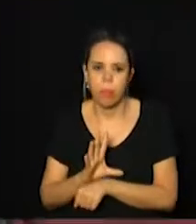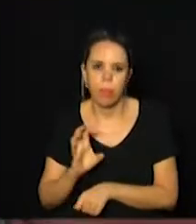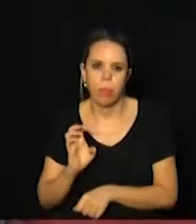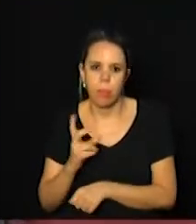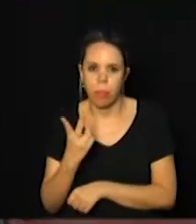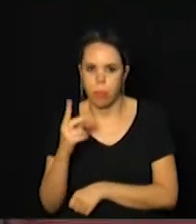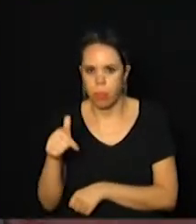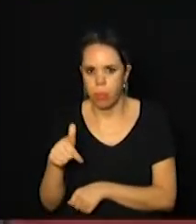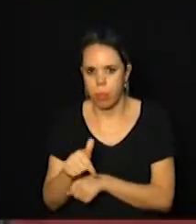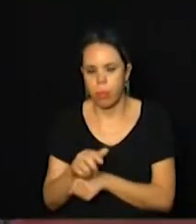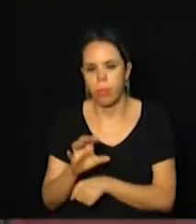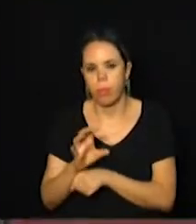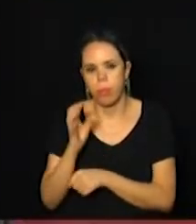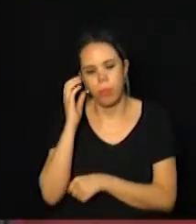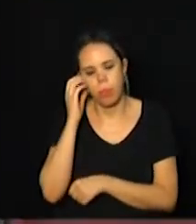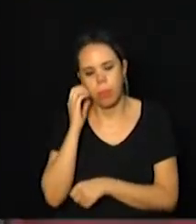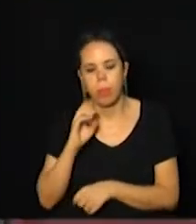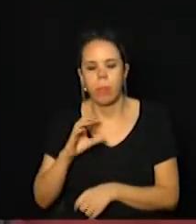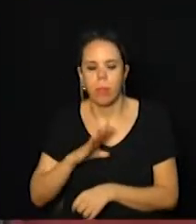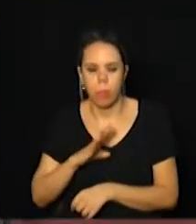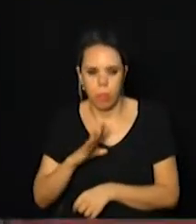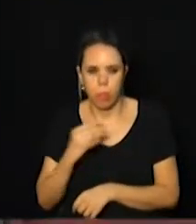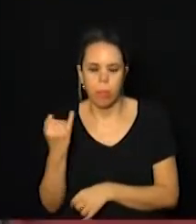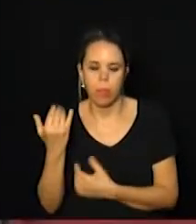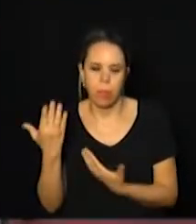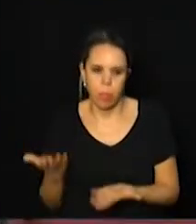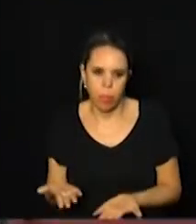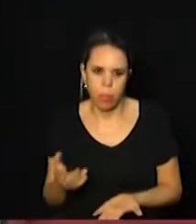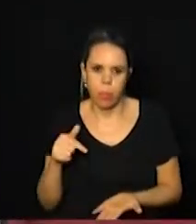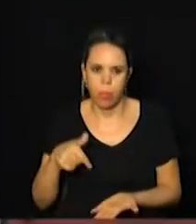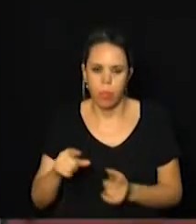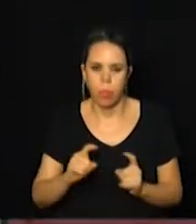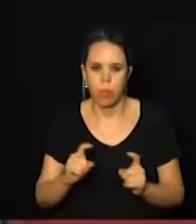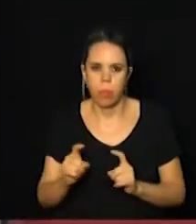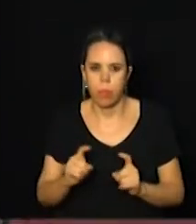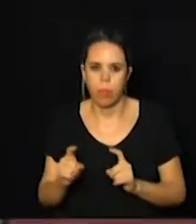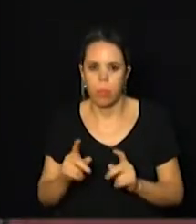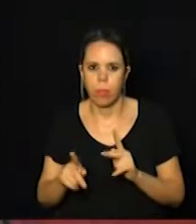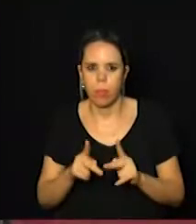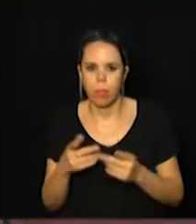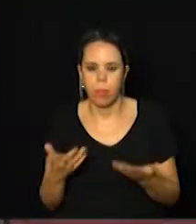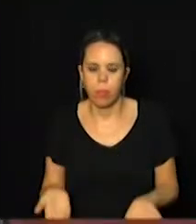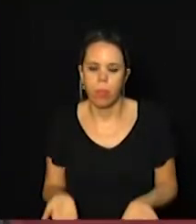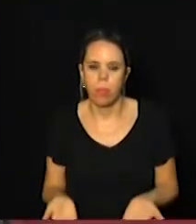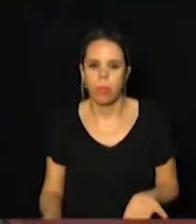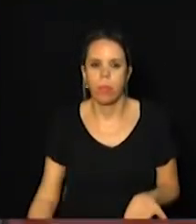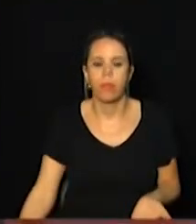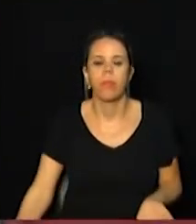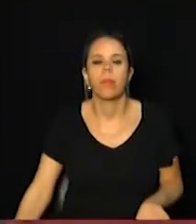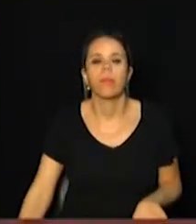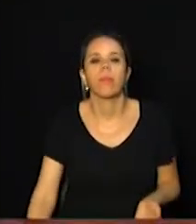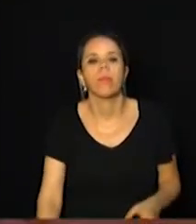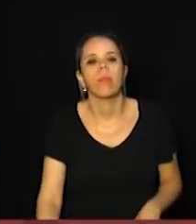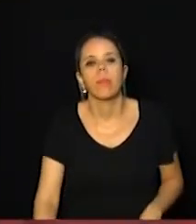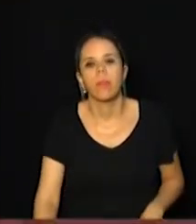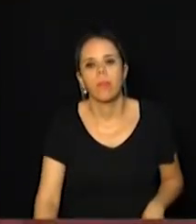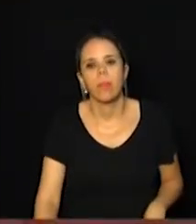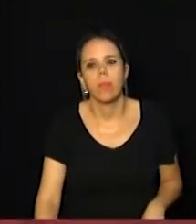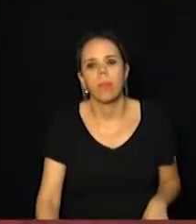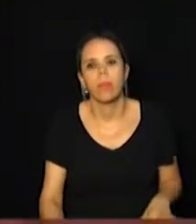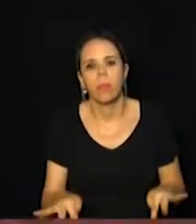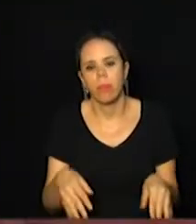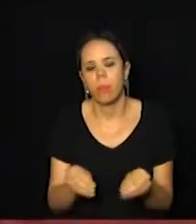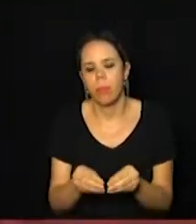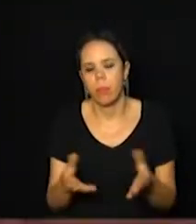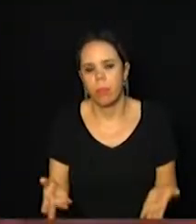27 cidades então é muito importante essa reunião de todas pessoal aqui nessa casa Legislativa e por